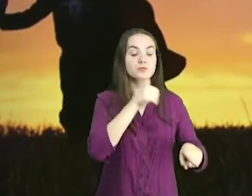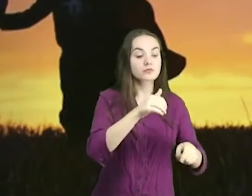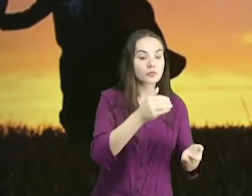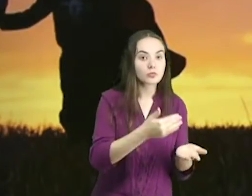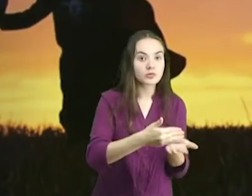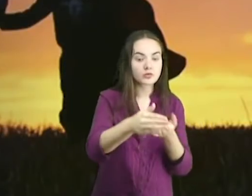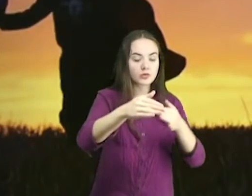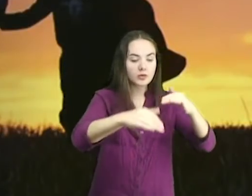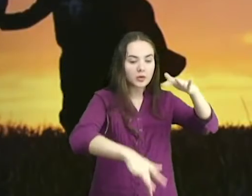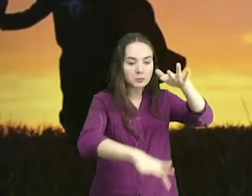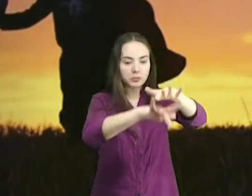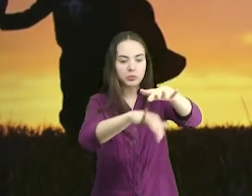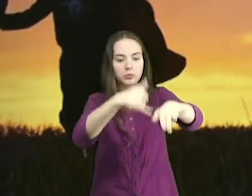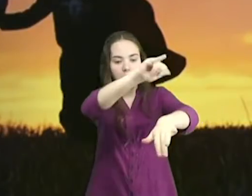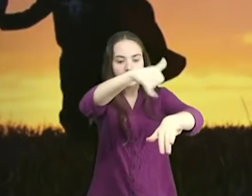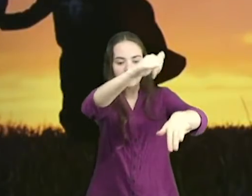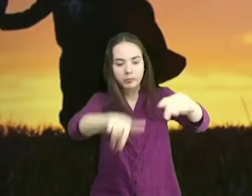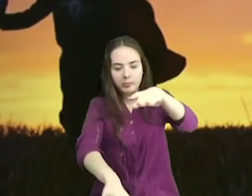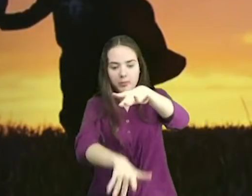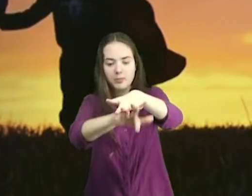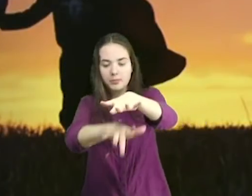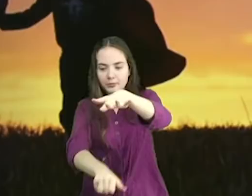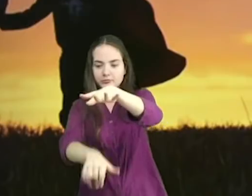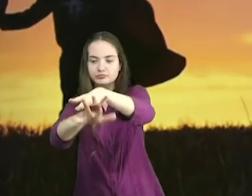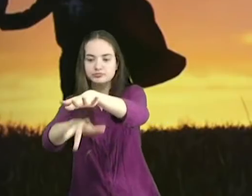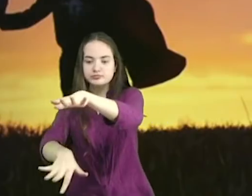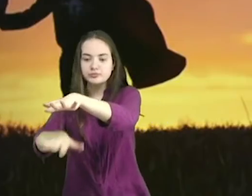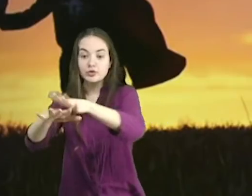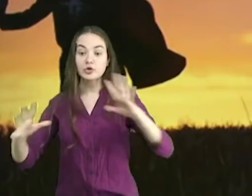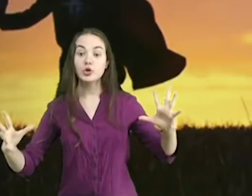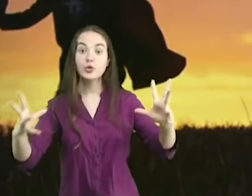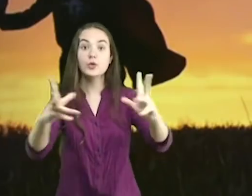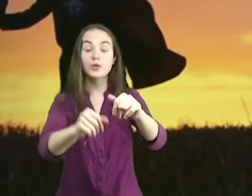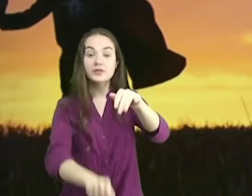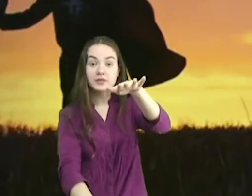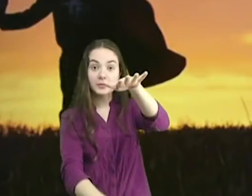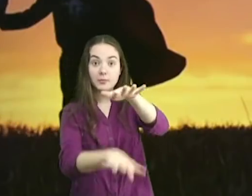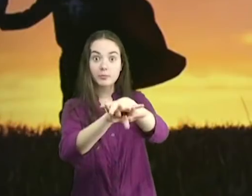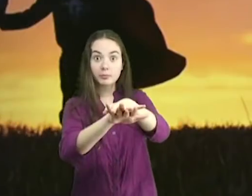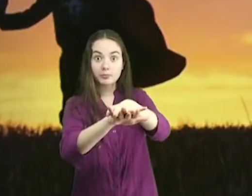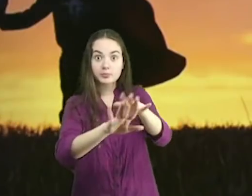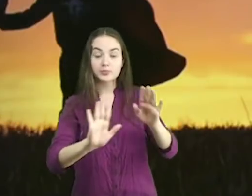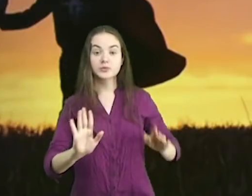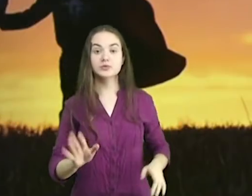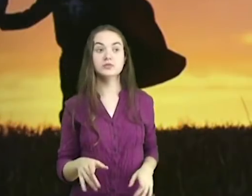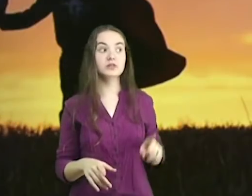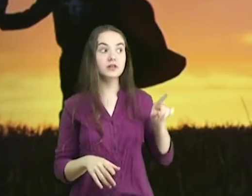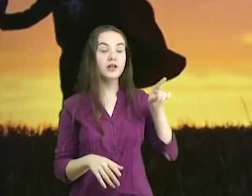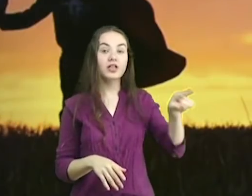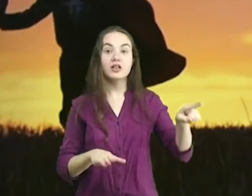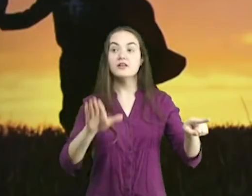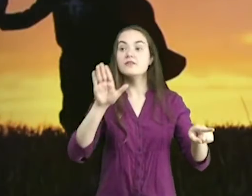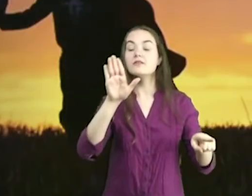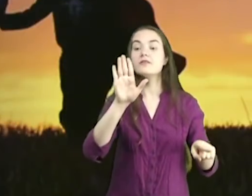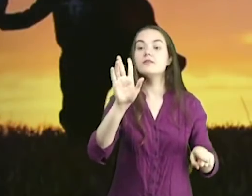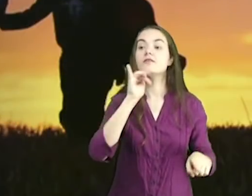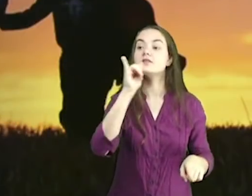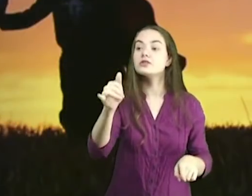traziam. Quando todas as vasilhas estavam cheias, ela disse a um dos filhos: traga-me mais